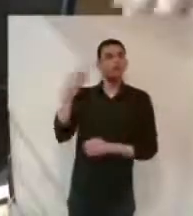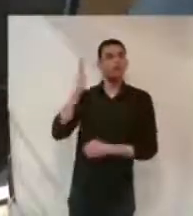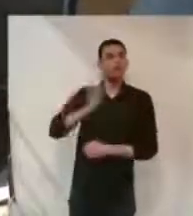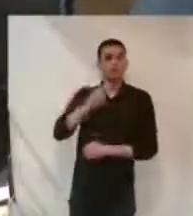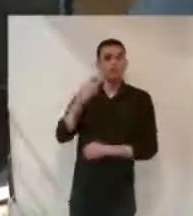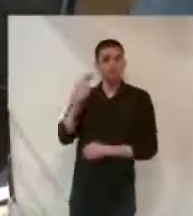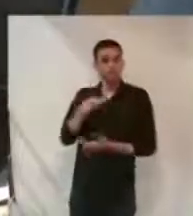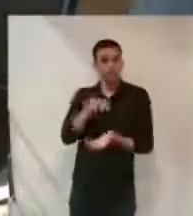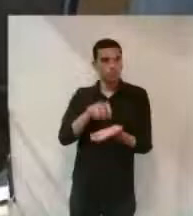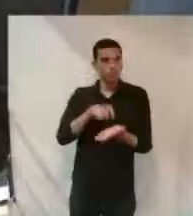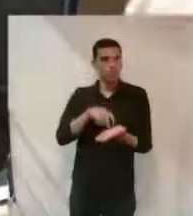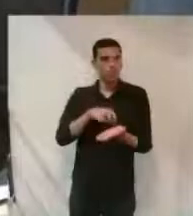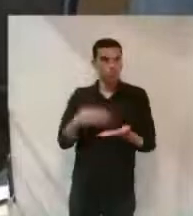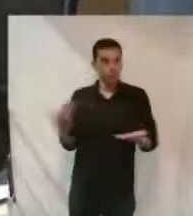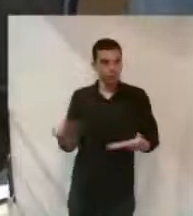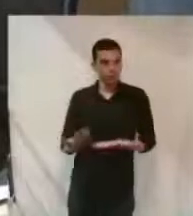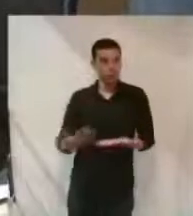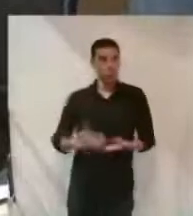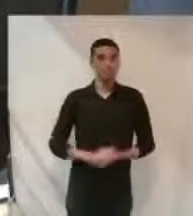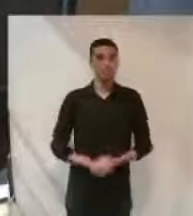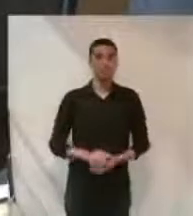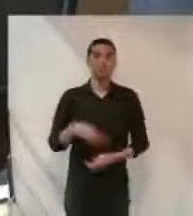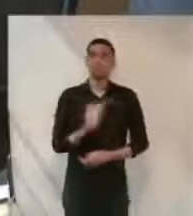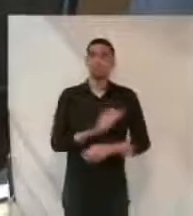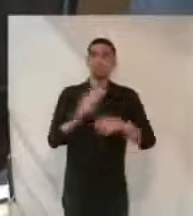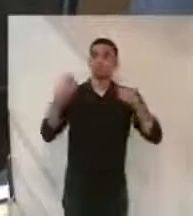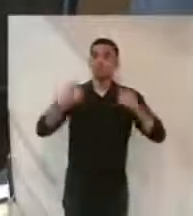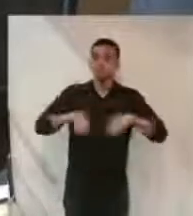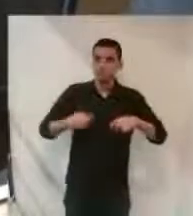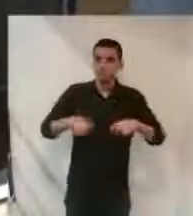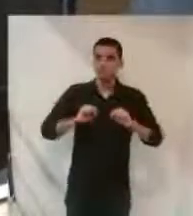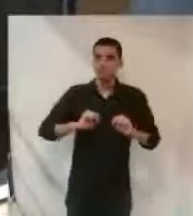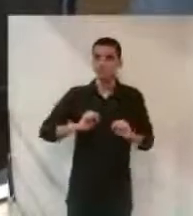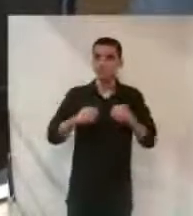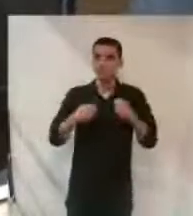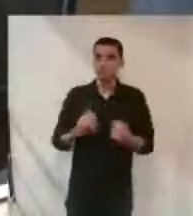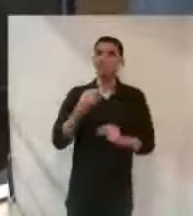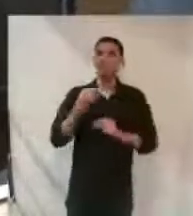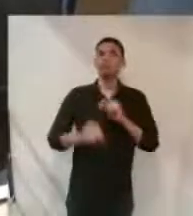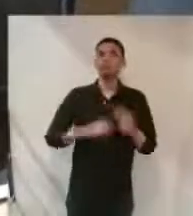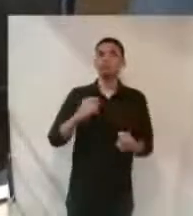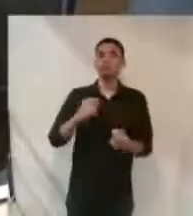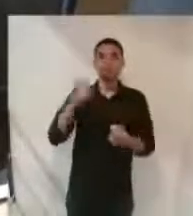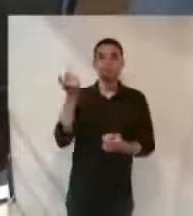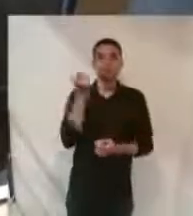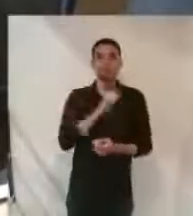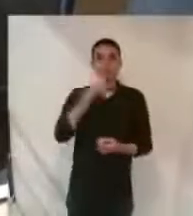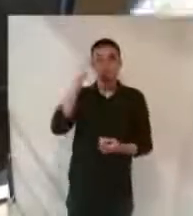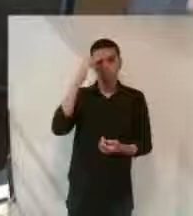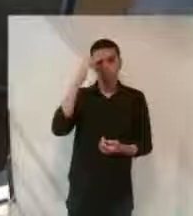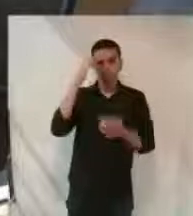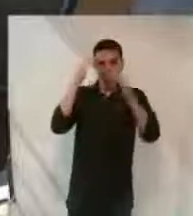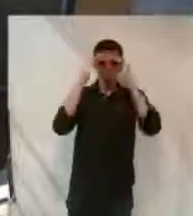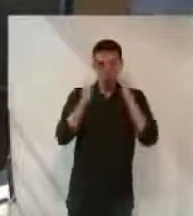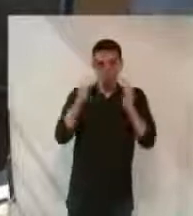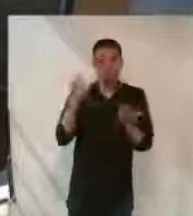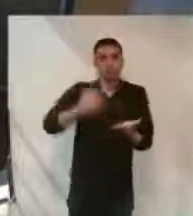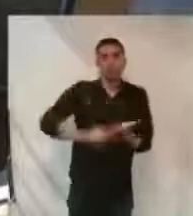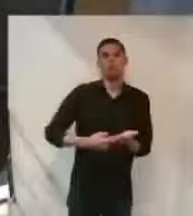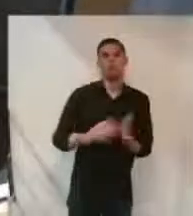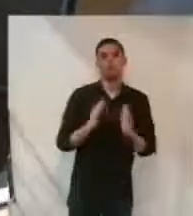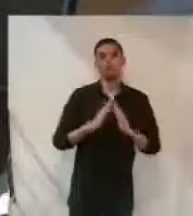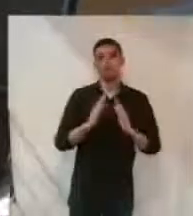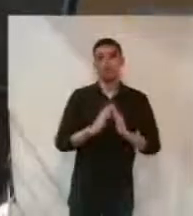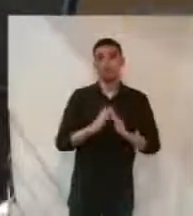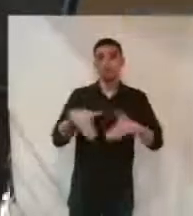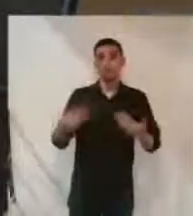os nossos colegas, hoje de manhã. Temos que fazer o nosso dever de casa. Então, temos aqui um exemplo muito exitoso,